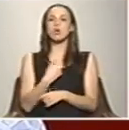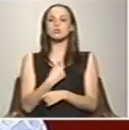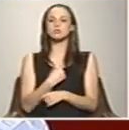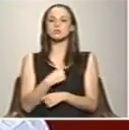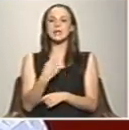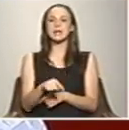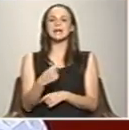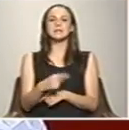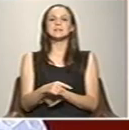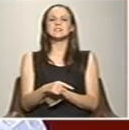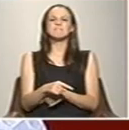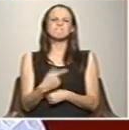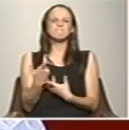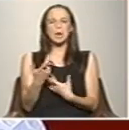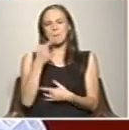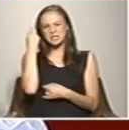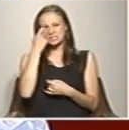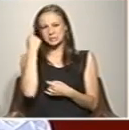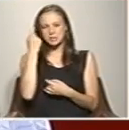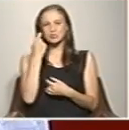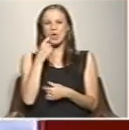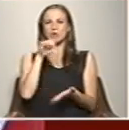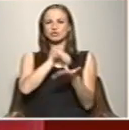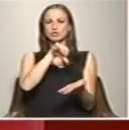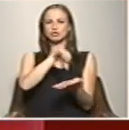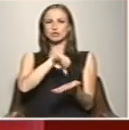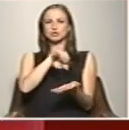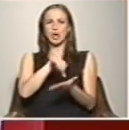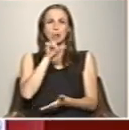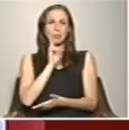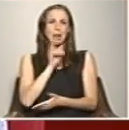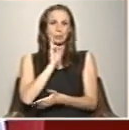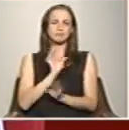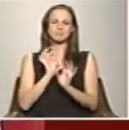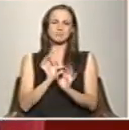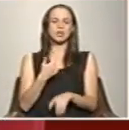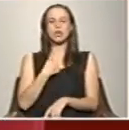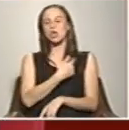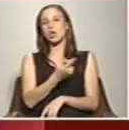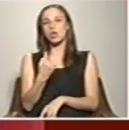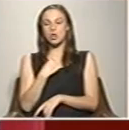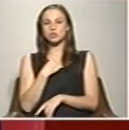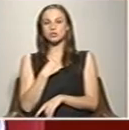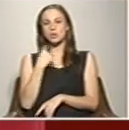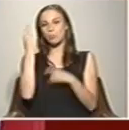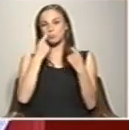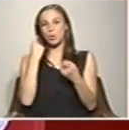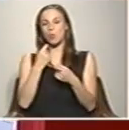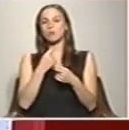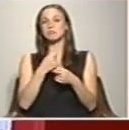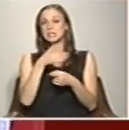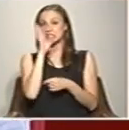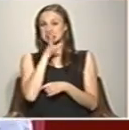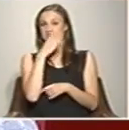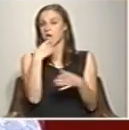centralistas e há muita coisa que se pode fazer. E eu retomo ainda também uma expressão de violência, é o abandono. E o abandono é